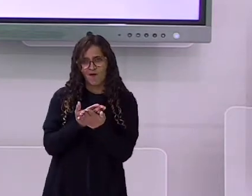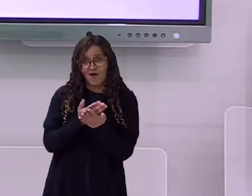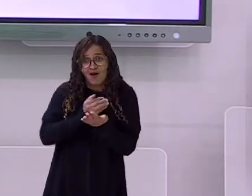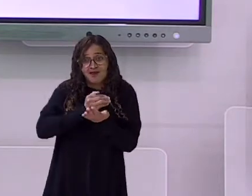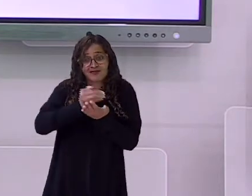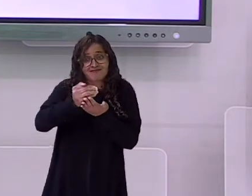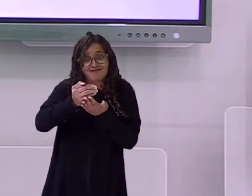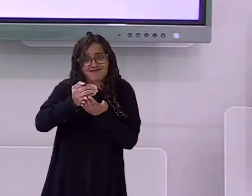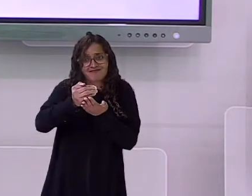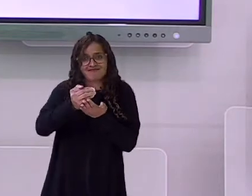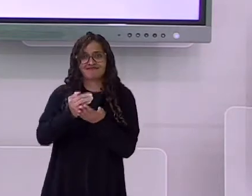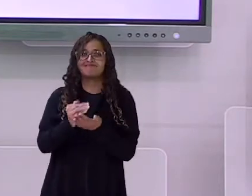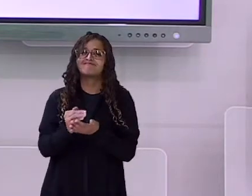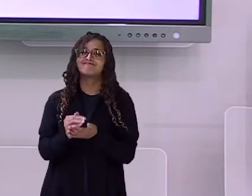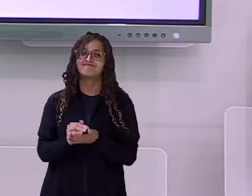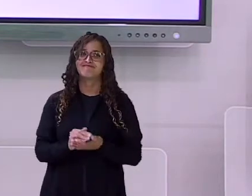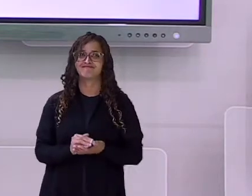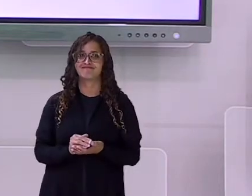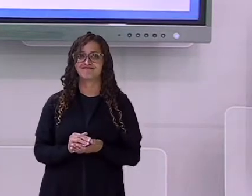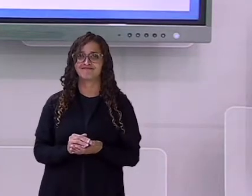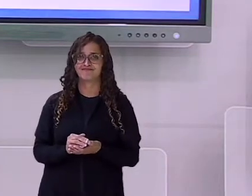está começando.